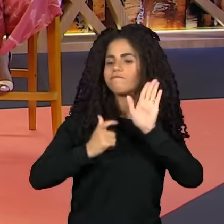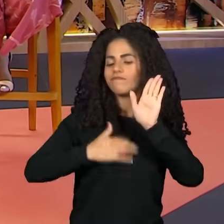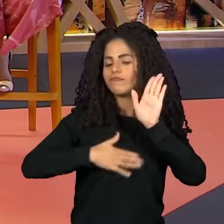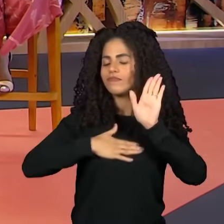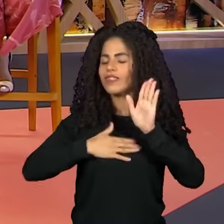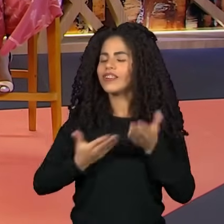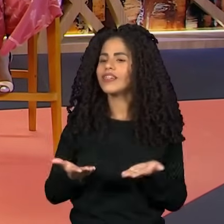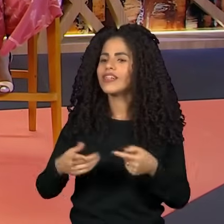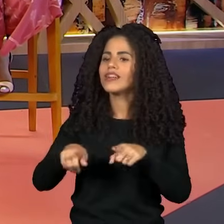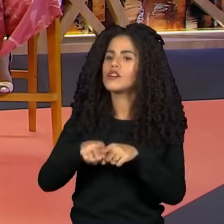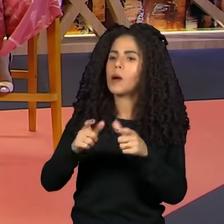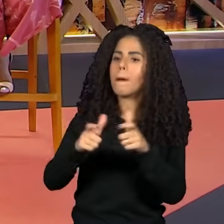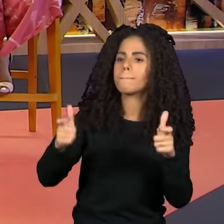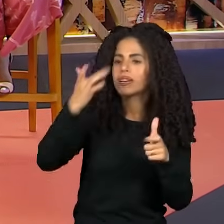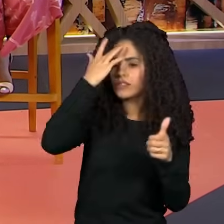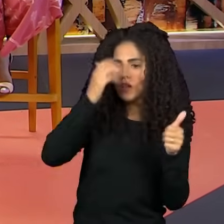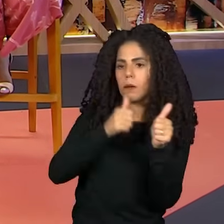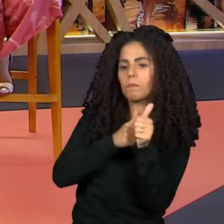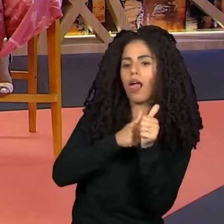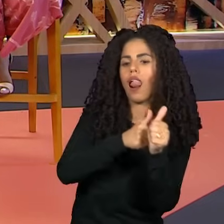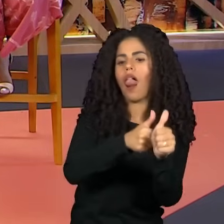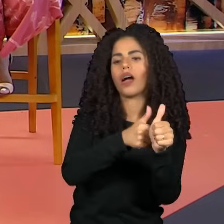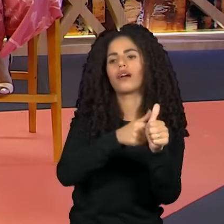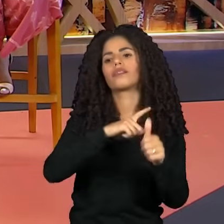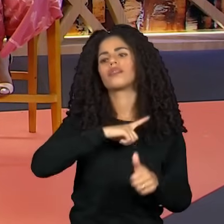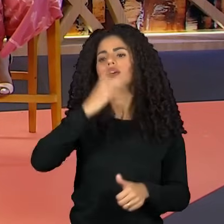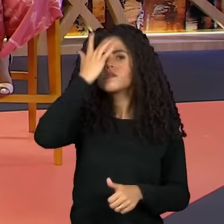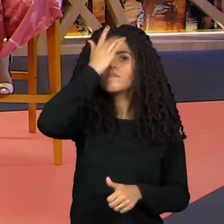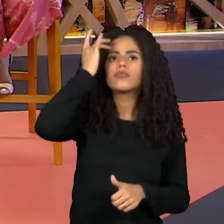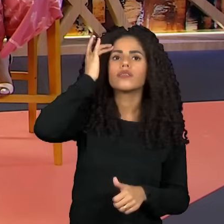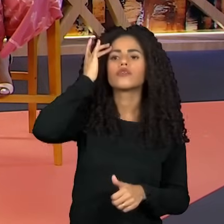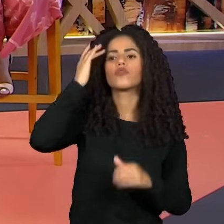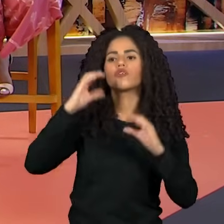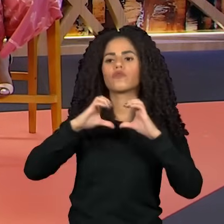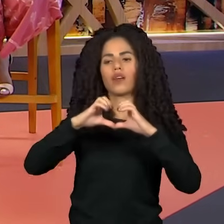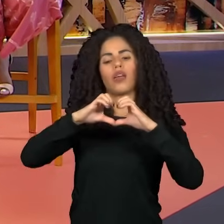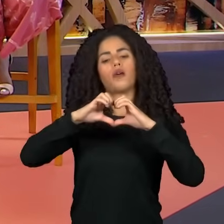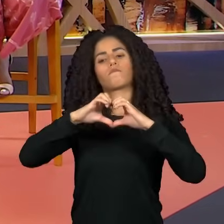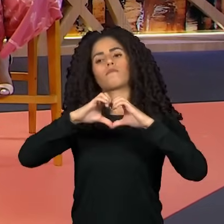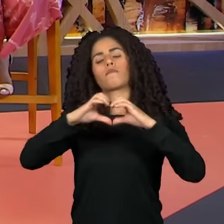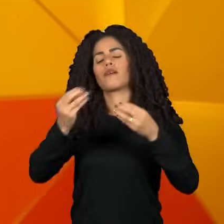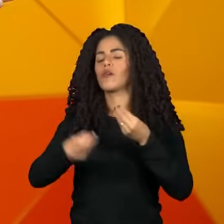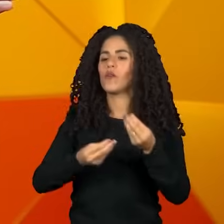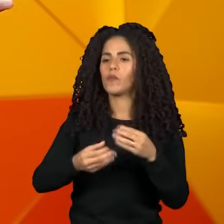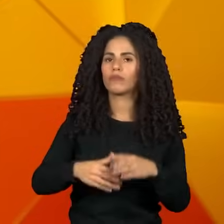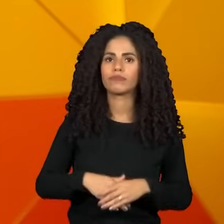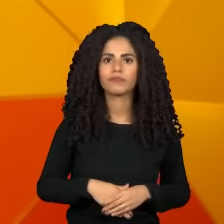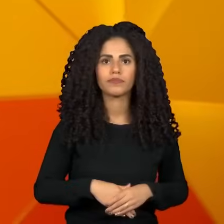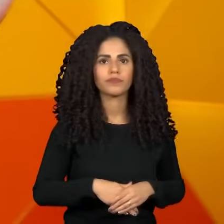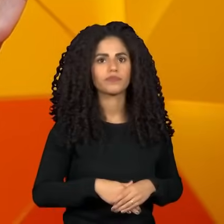E quanto mais pessoas nos seguem, mais pessoas a gente tem seguindo lá nas mensagens, a gente acha que está sendo amado. Eu